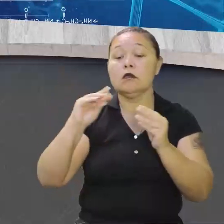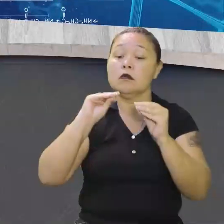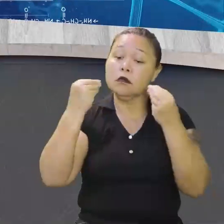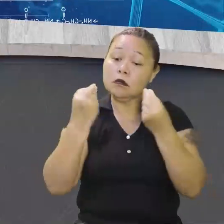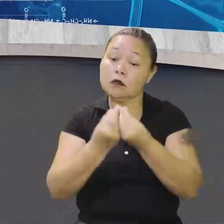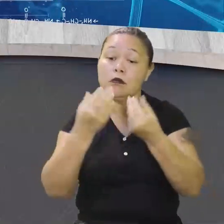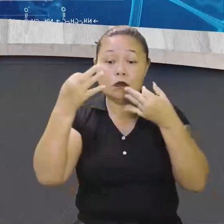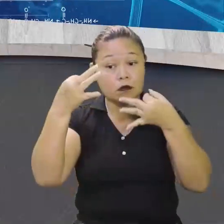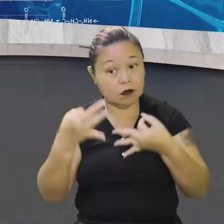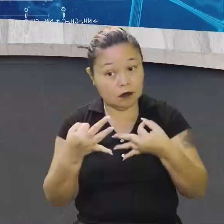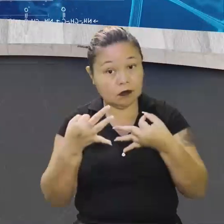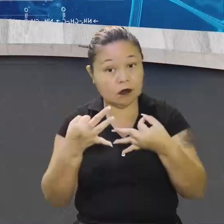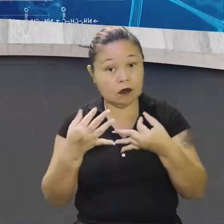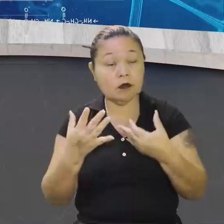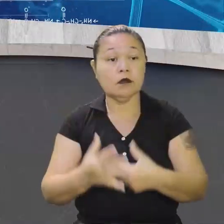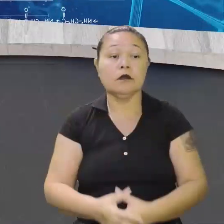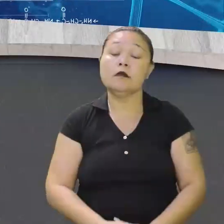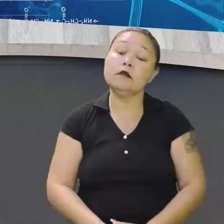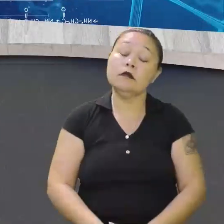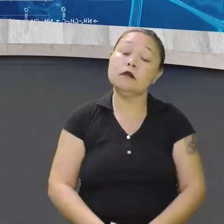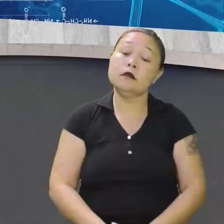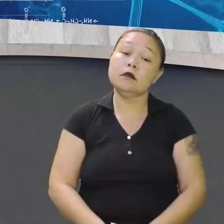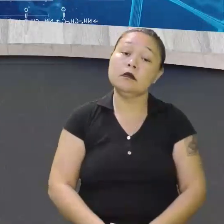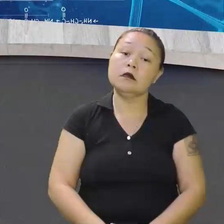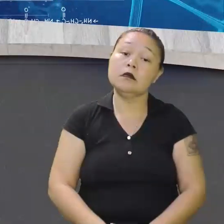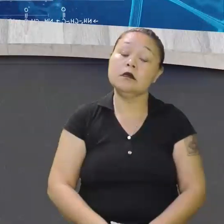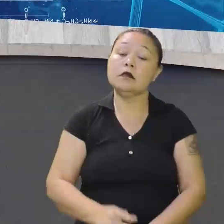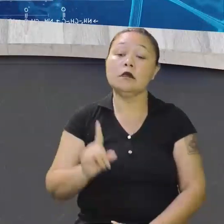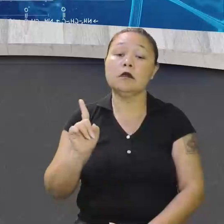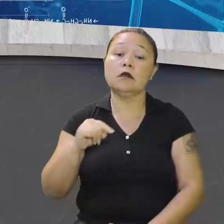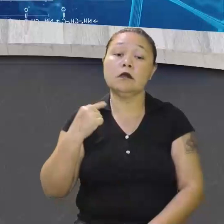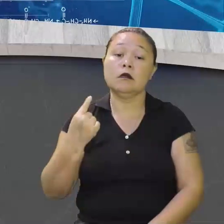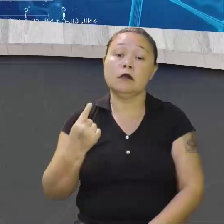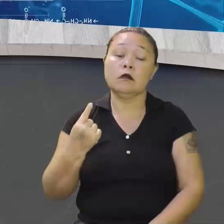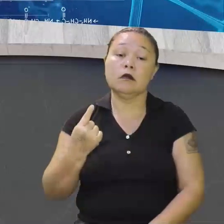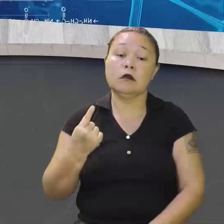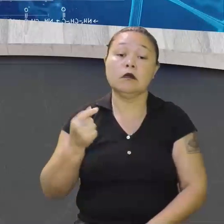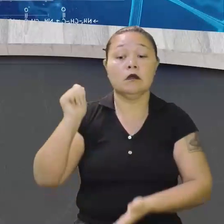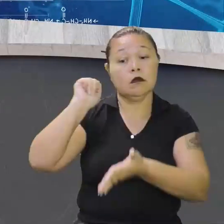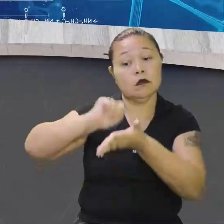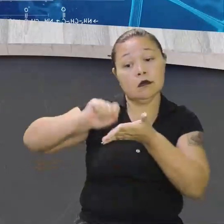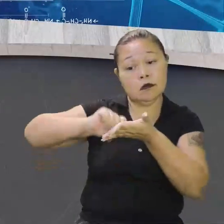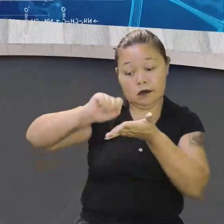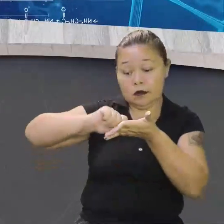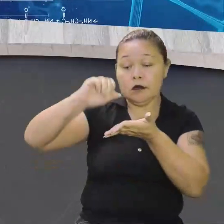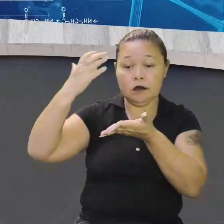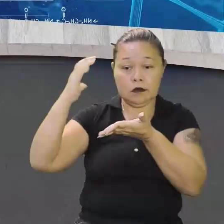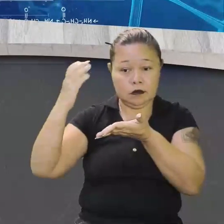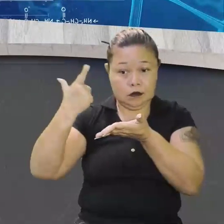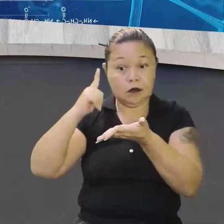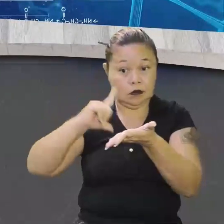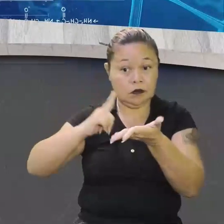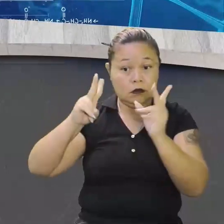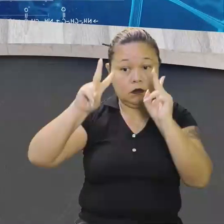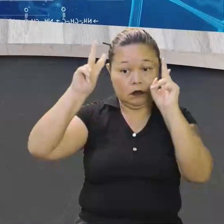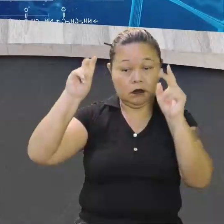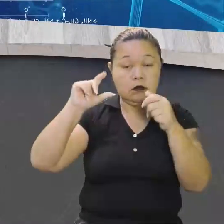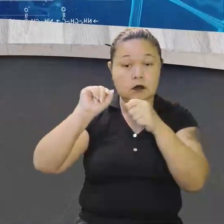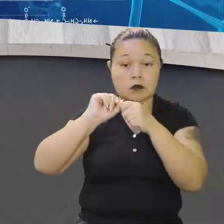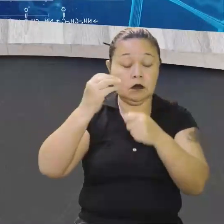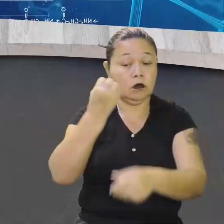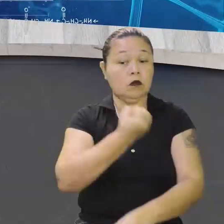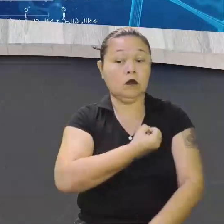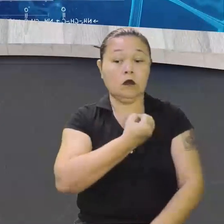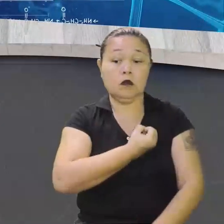tá certo? E com relação à notação científica, o número,